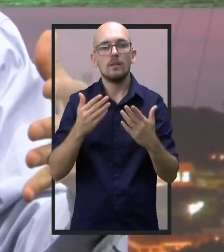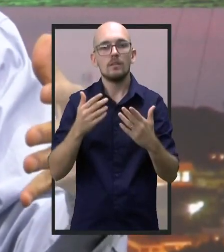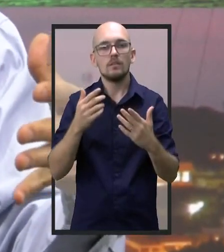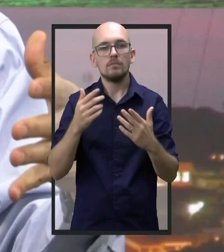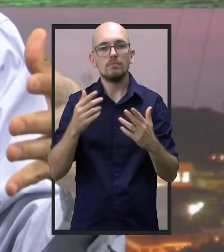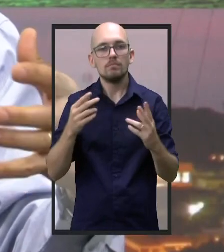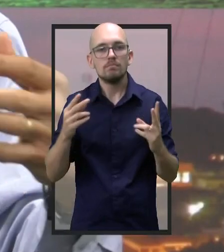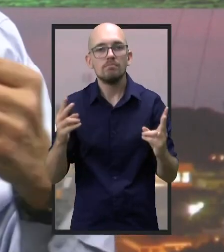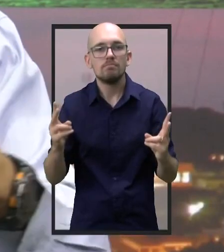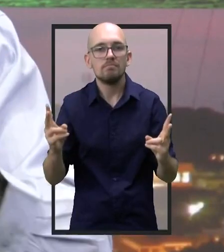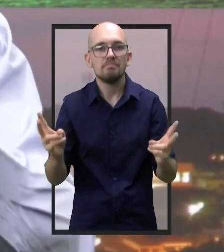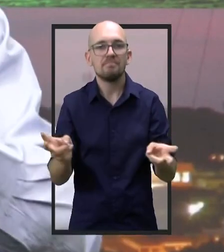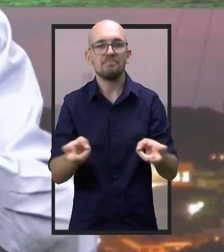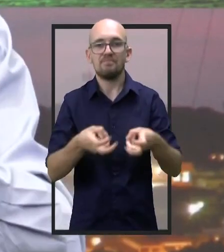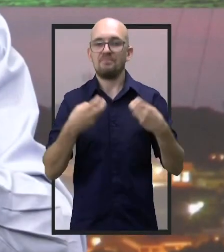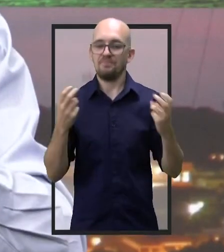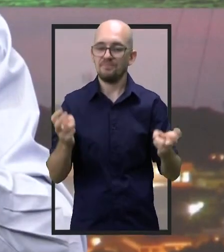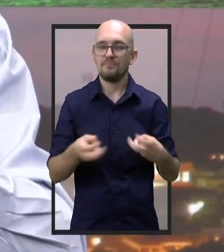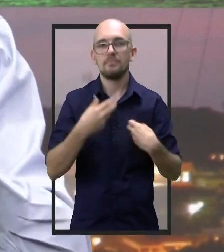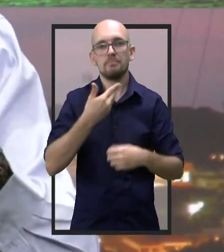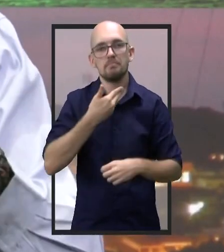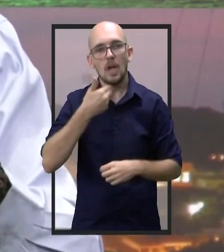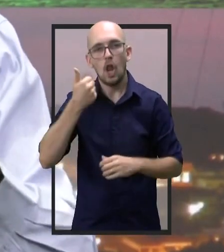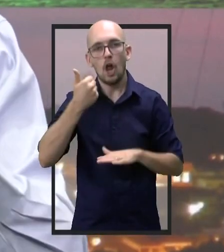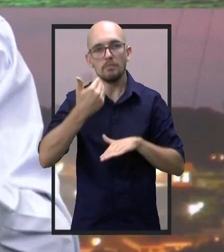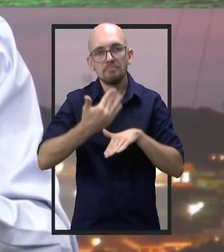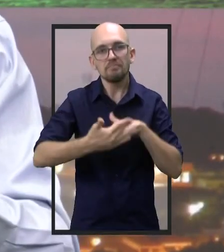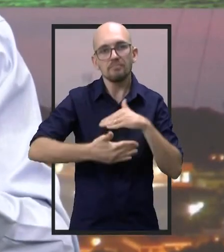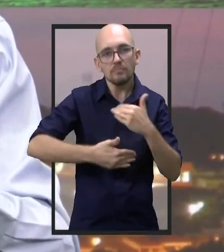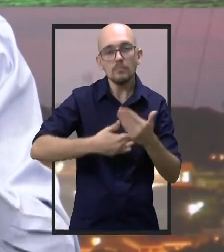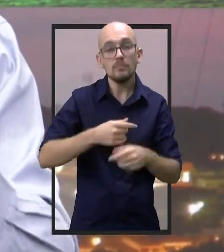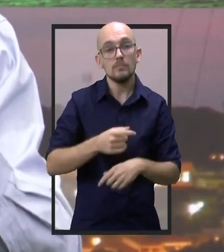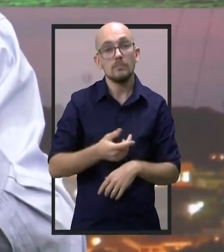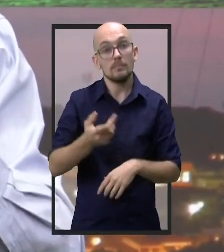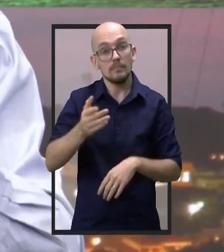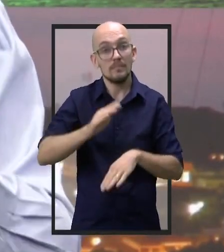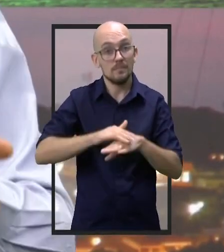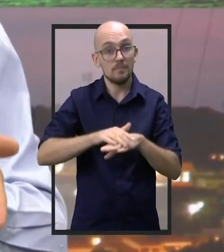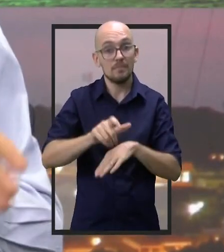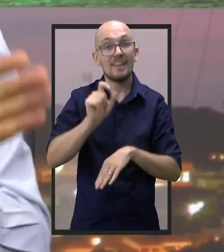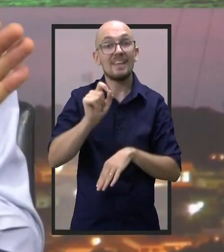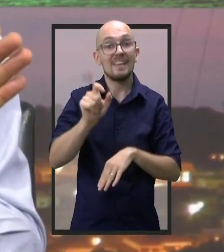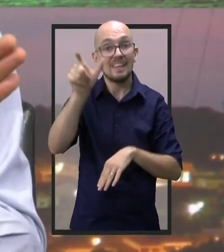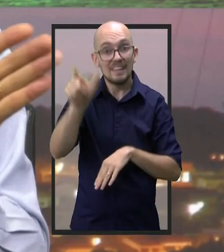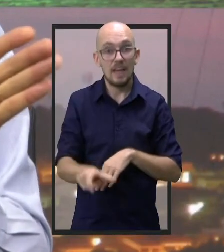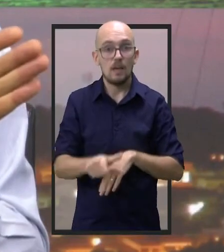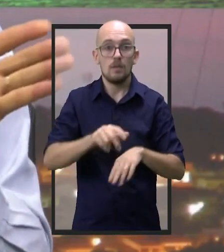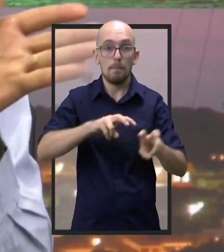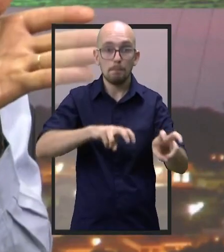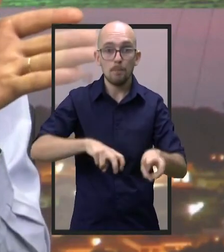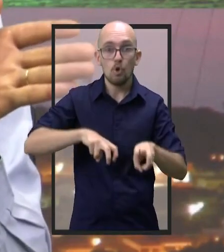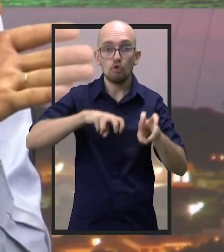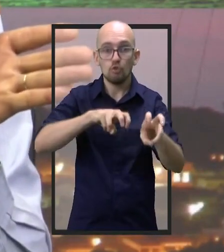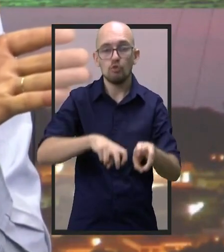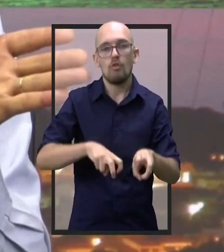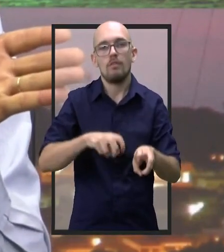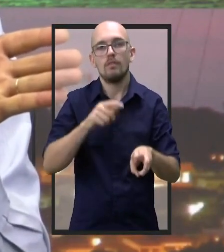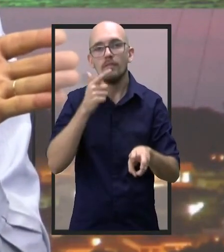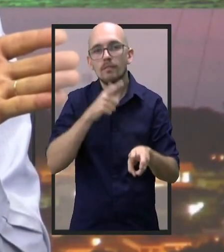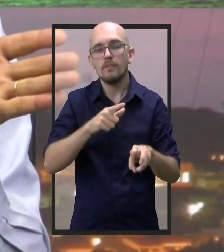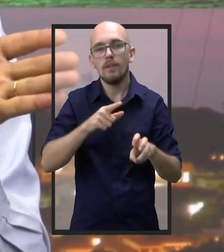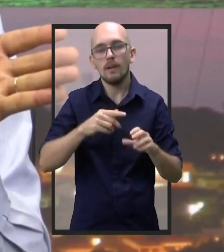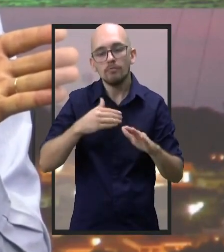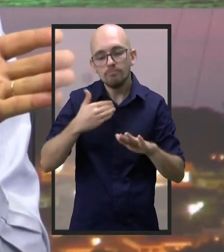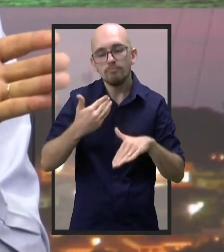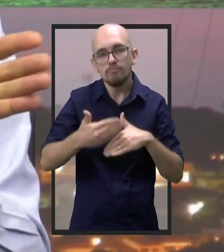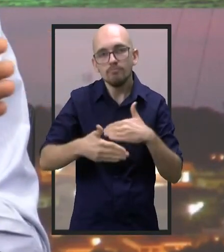ganho agronômico, melhora o seu perfil, e você, produtor, com esse texto produzindo